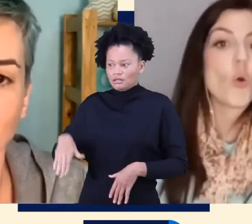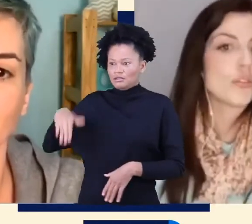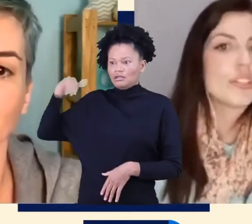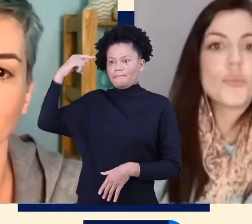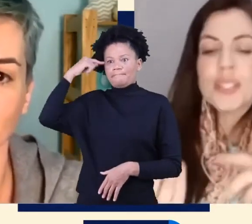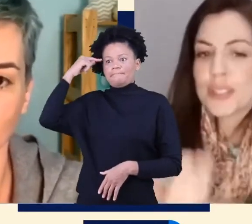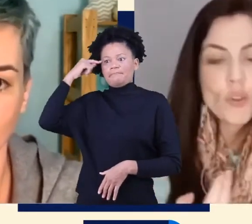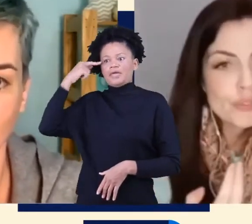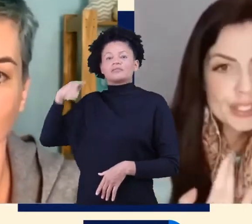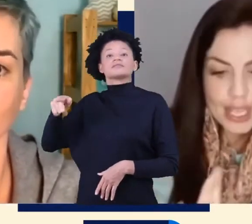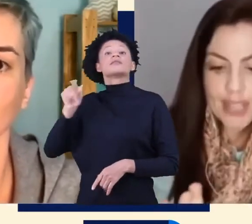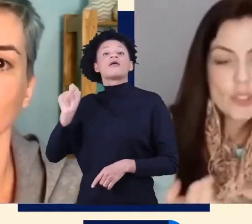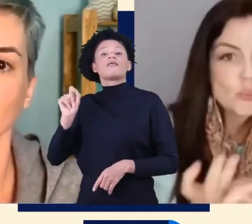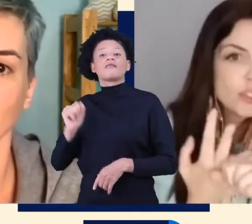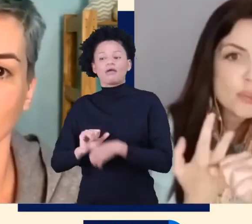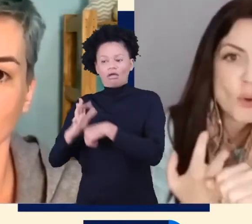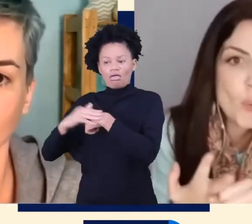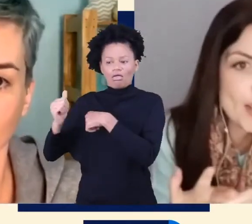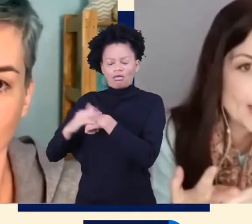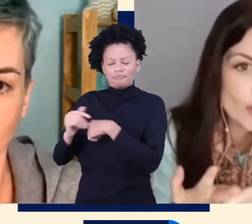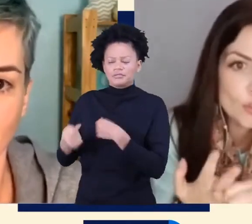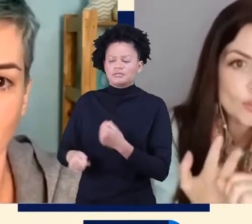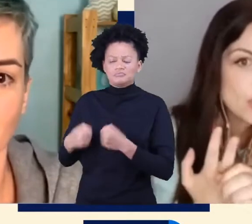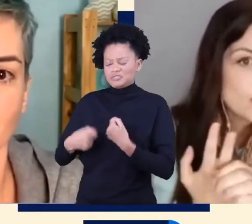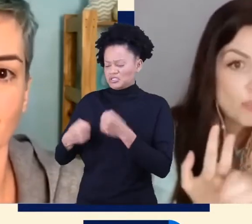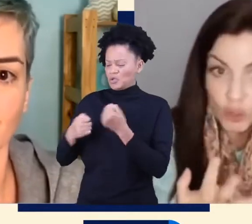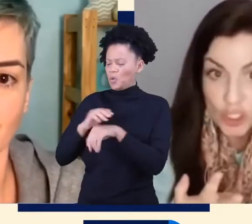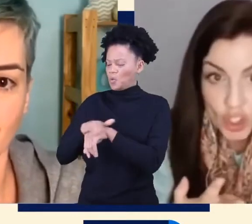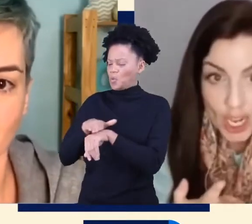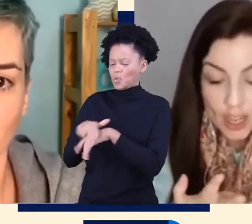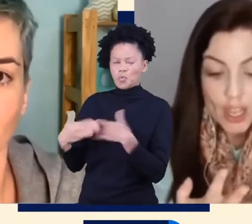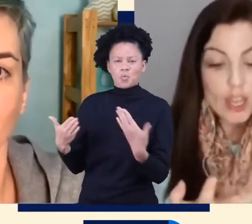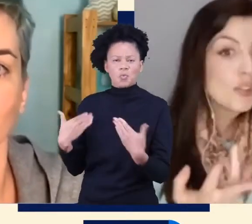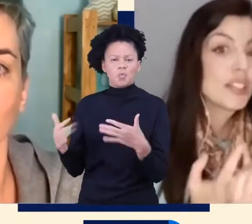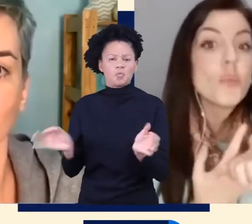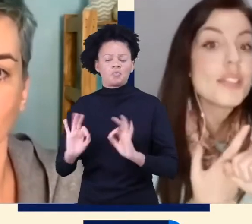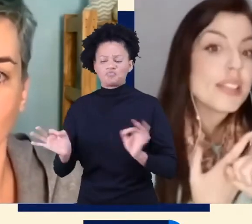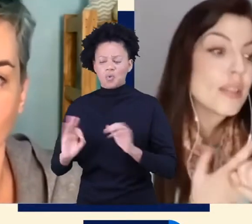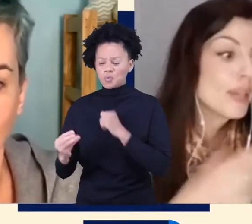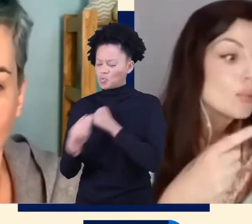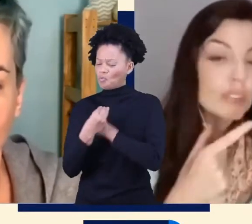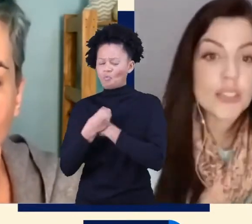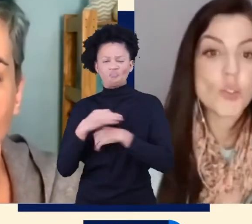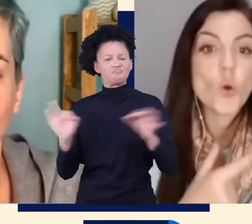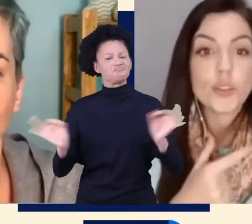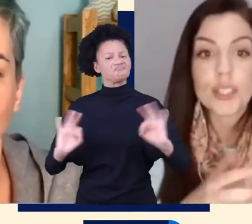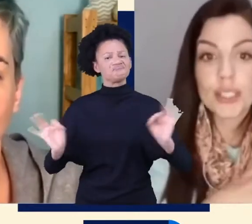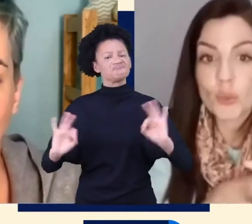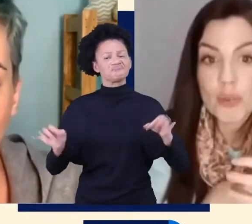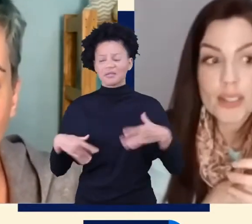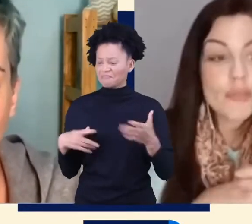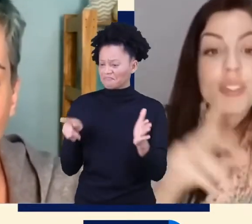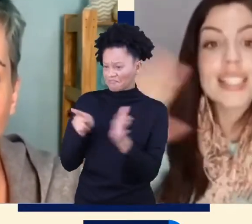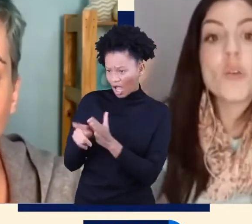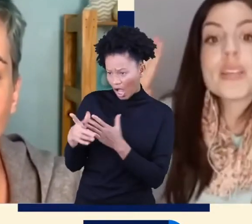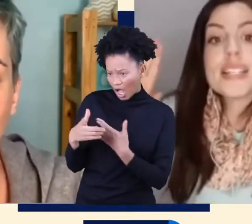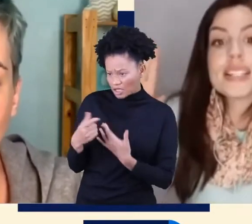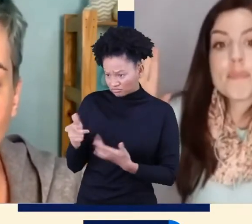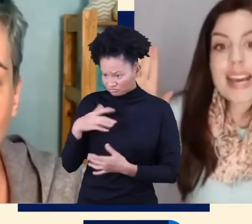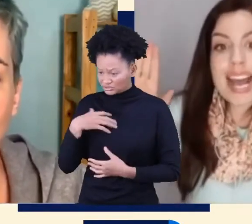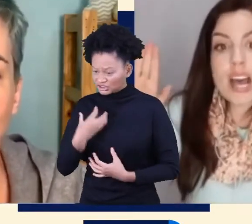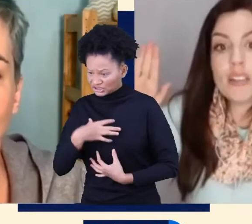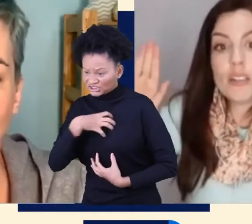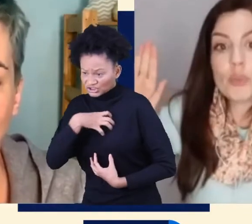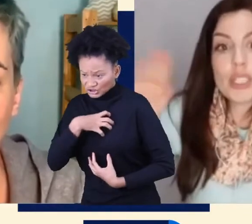é um encontro. Você não precisa conversar, você não precisa se preocupar em se proteger, você não precisa perguntar se o outro está tendo prazer, você não